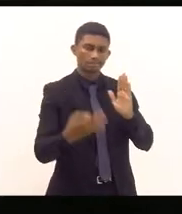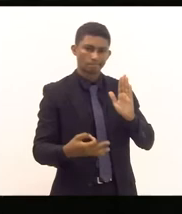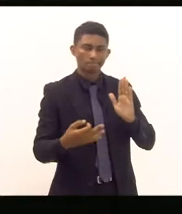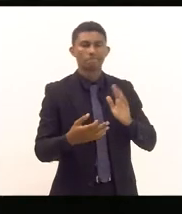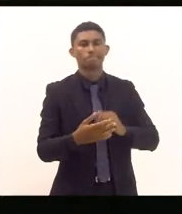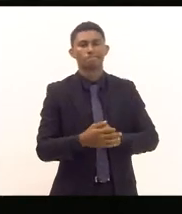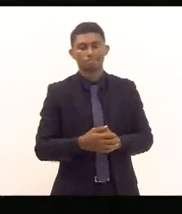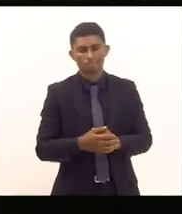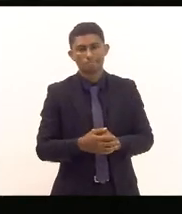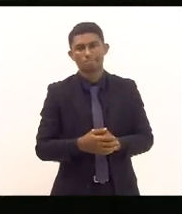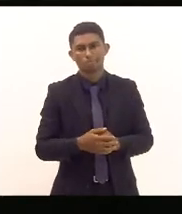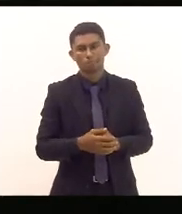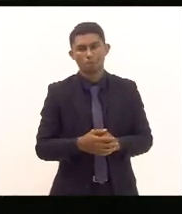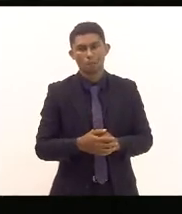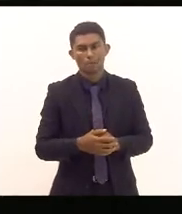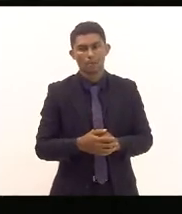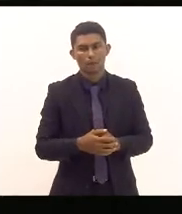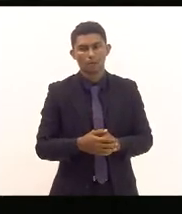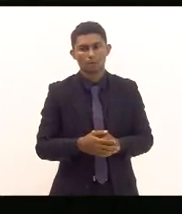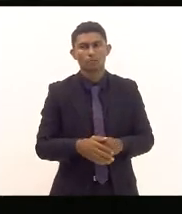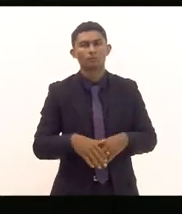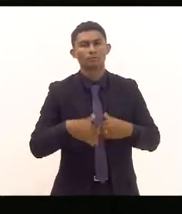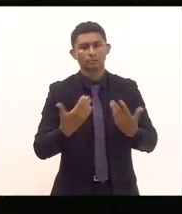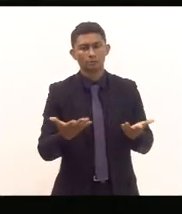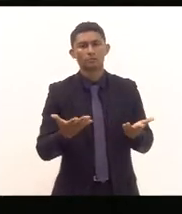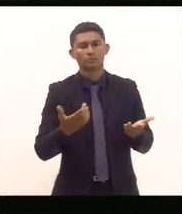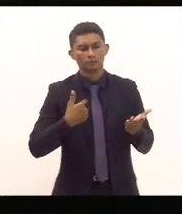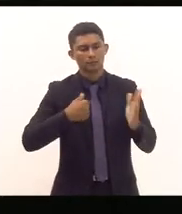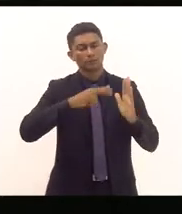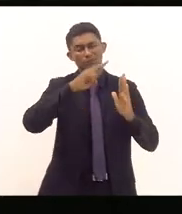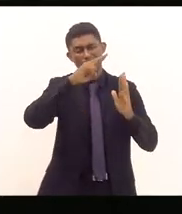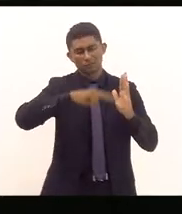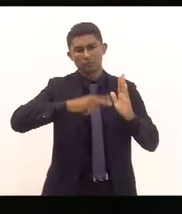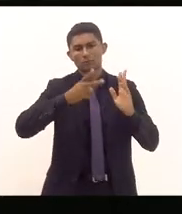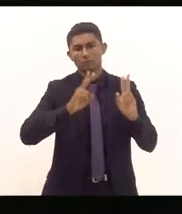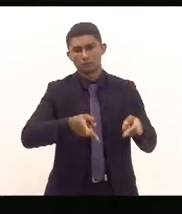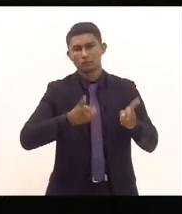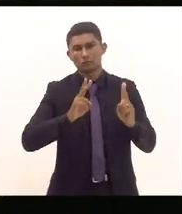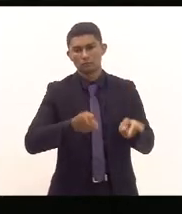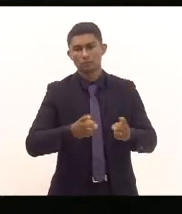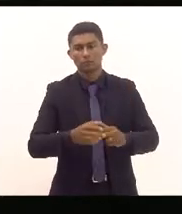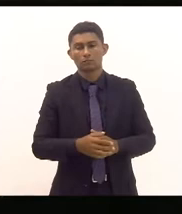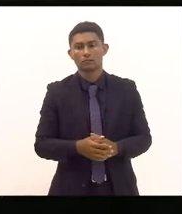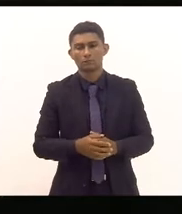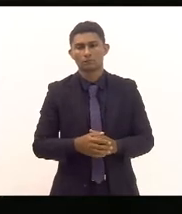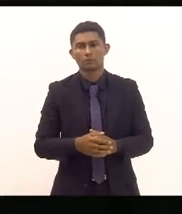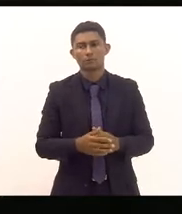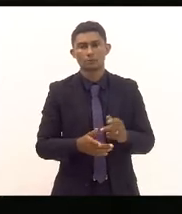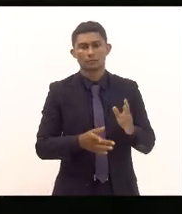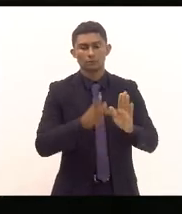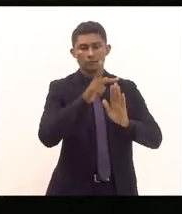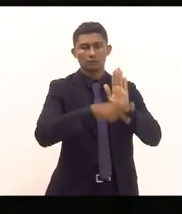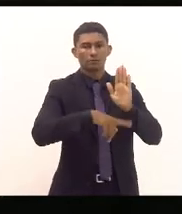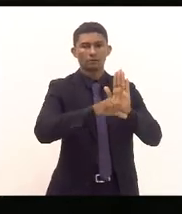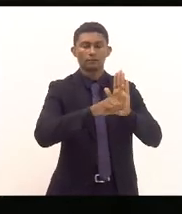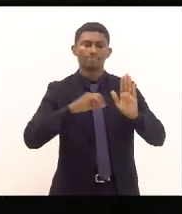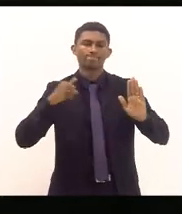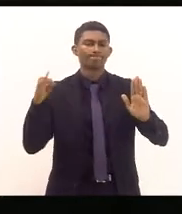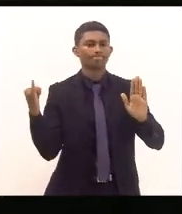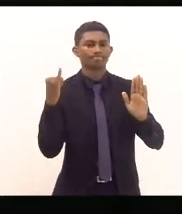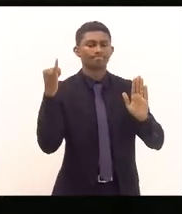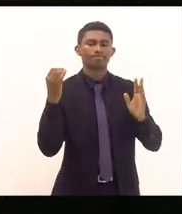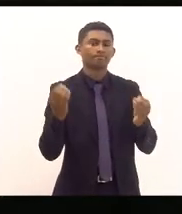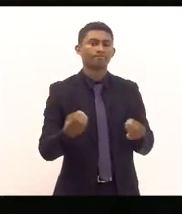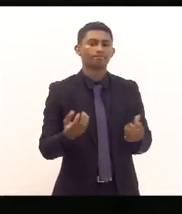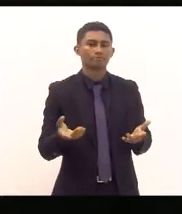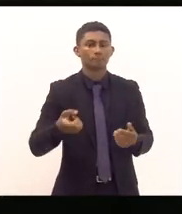perfeita identificação eu vou continuar fazendo a leitura que tá da Tia Jô desse tão importante projeto de lei para que a gente possa